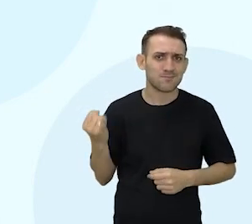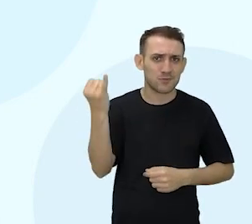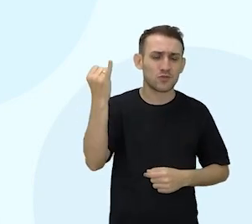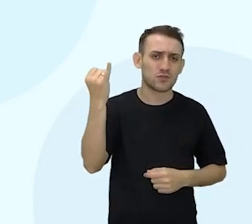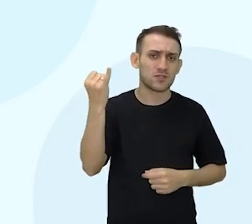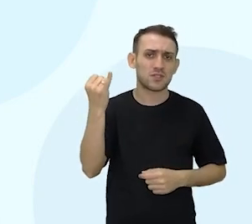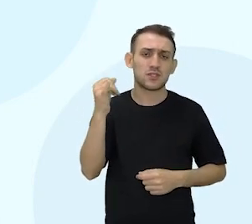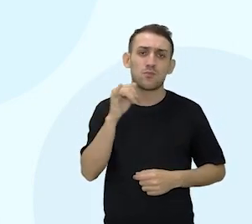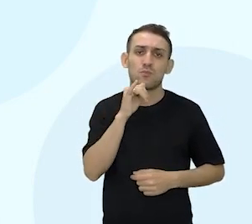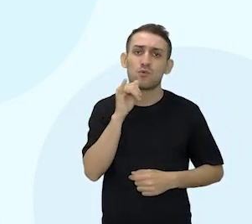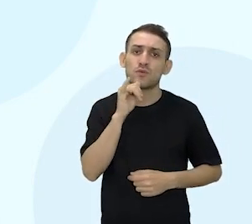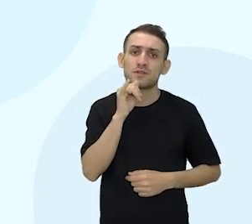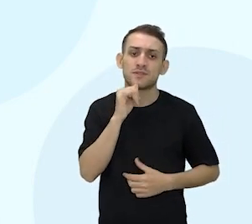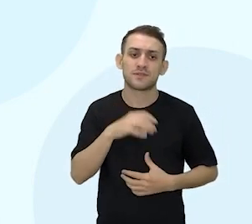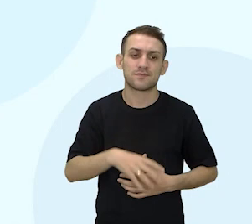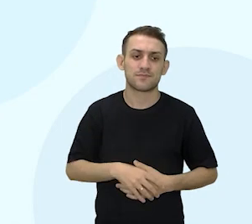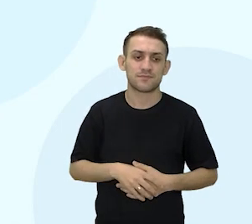né,